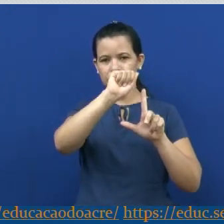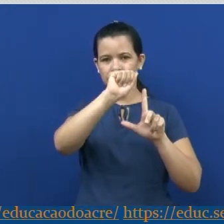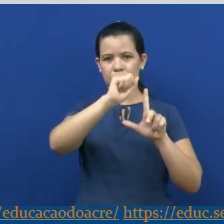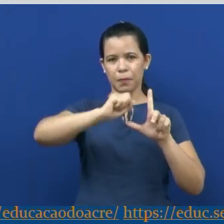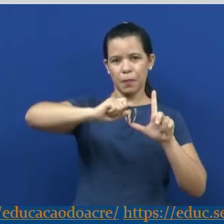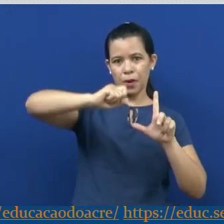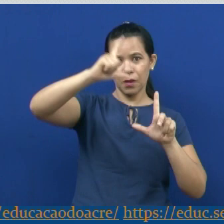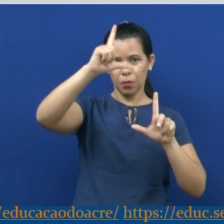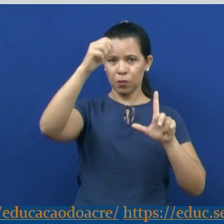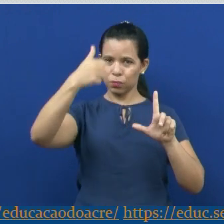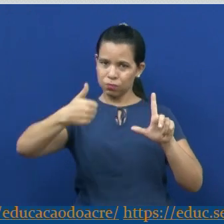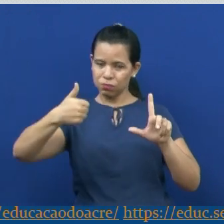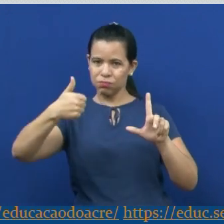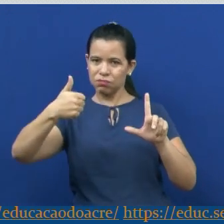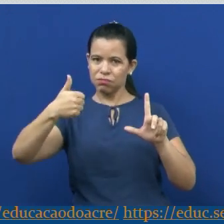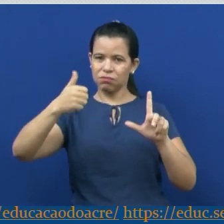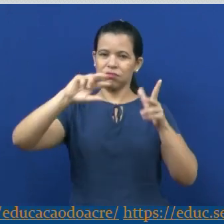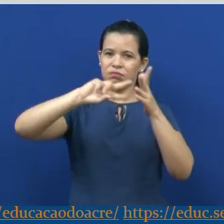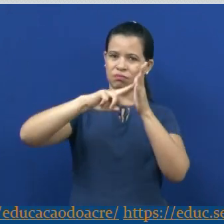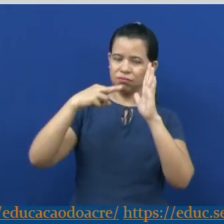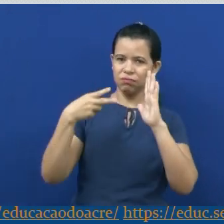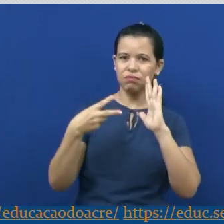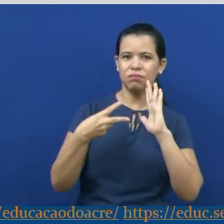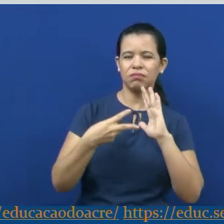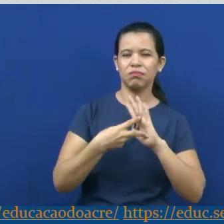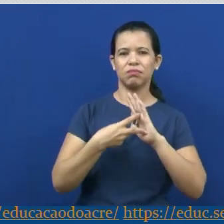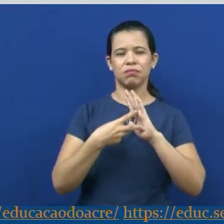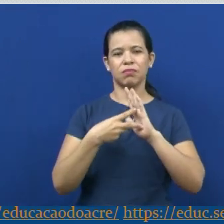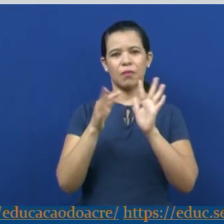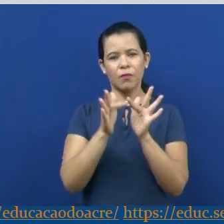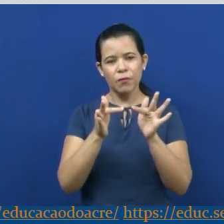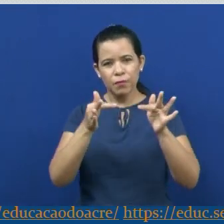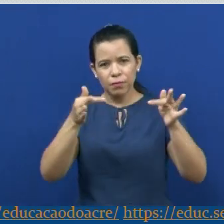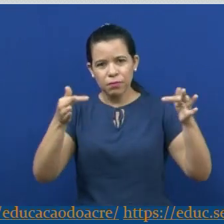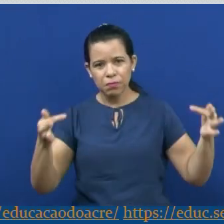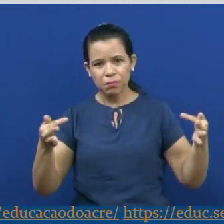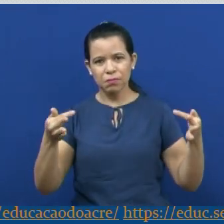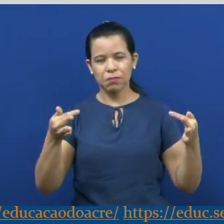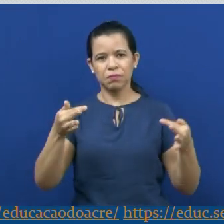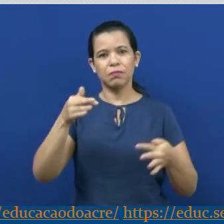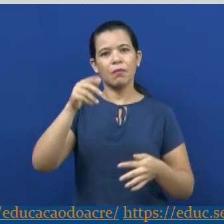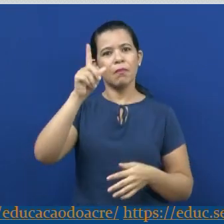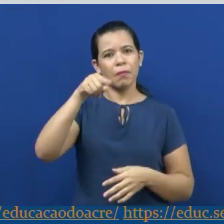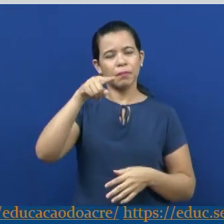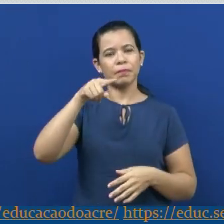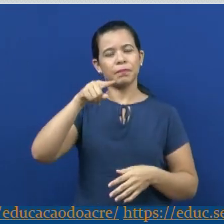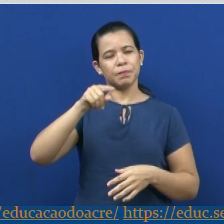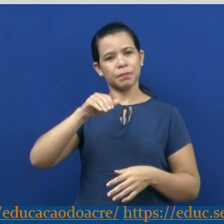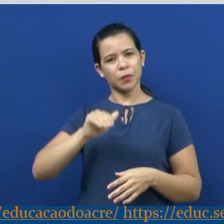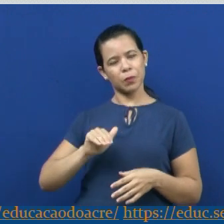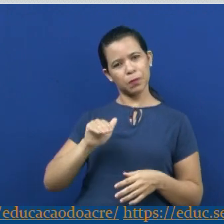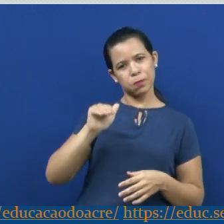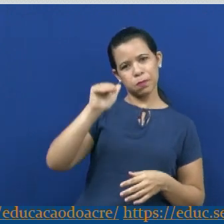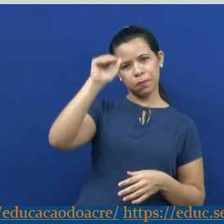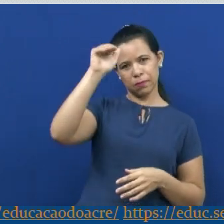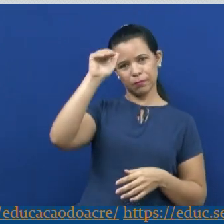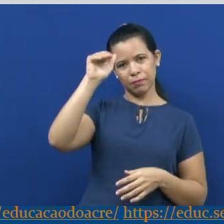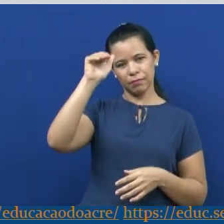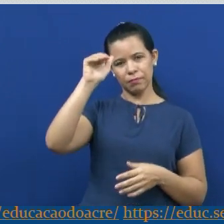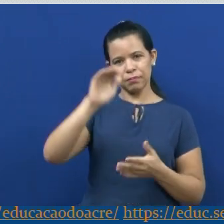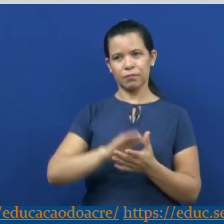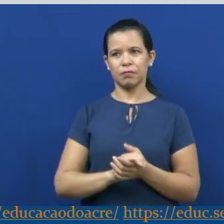1, isso implica dizer que a minha função ela é crescente, ou seja,